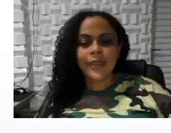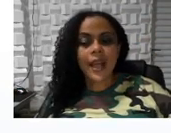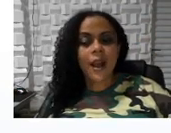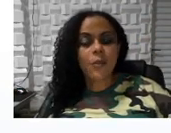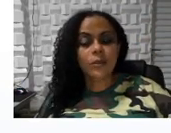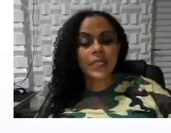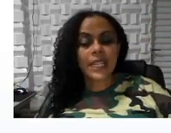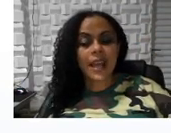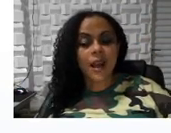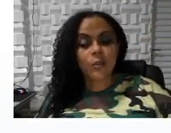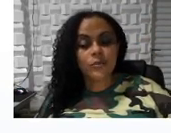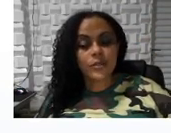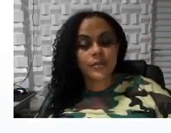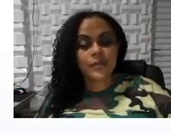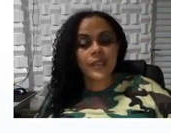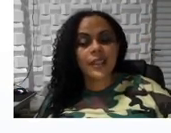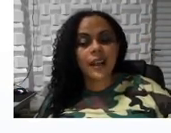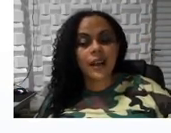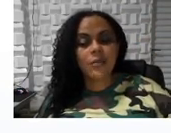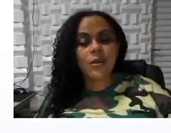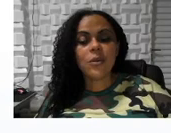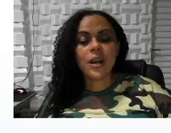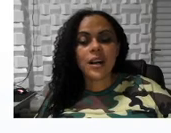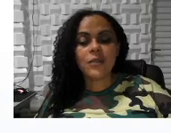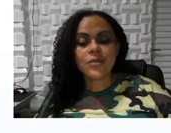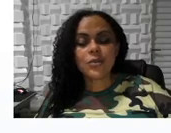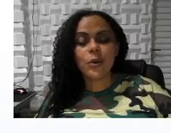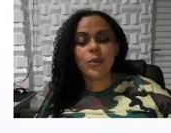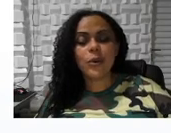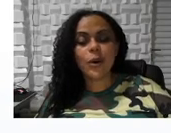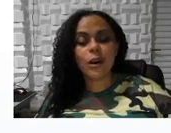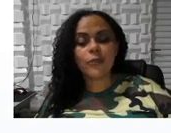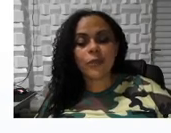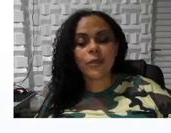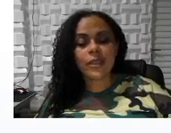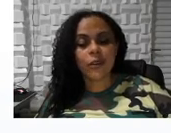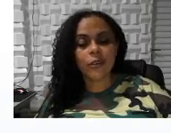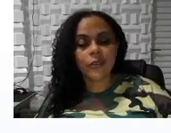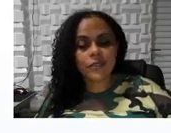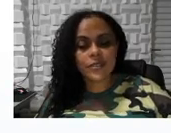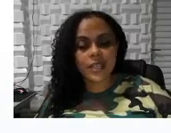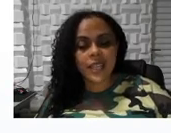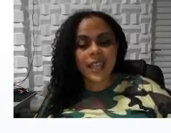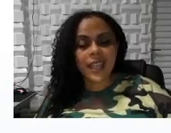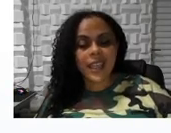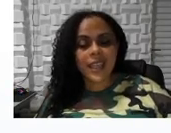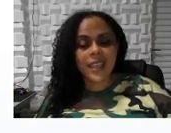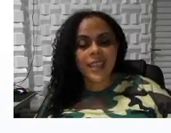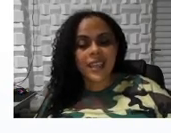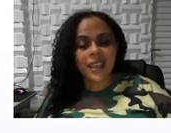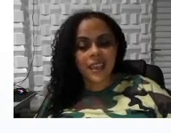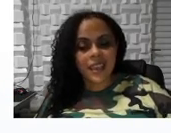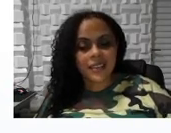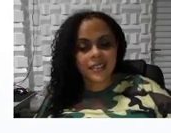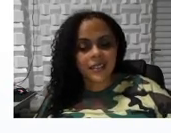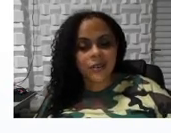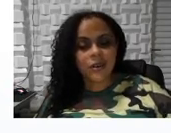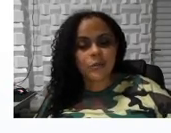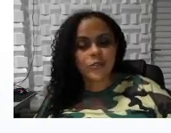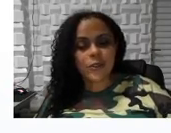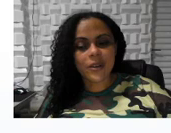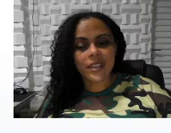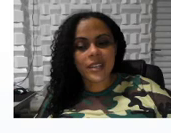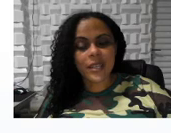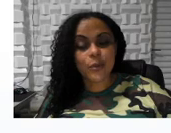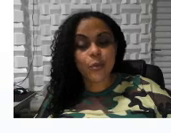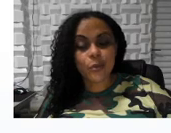álbum e álbuns, ou ãos, como órfão e órfãos, eis, como jockey